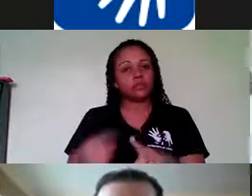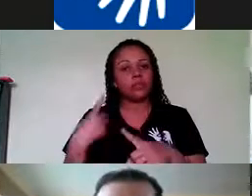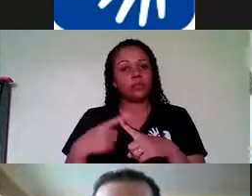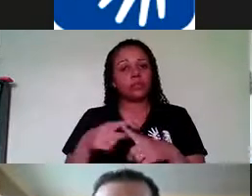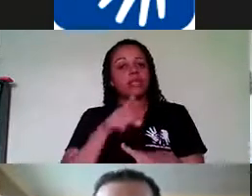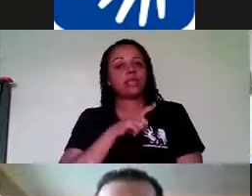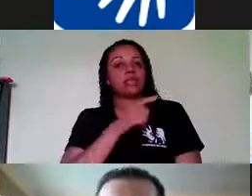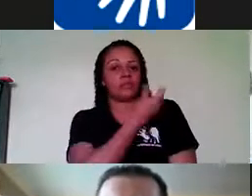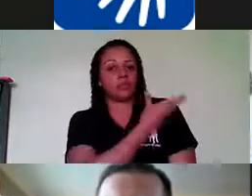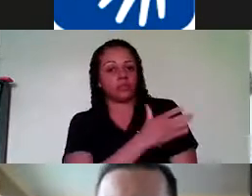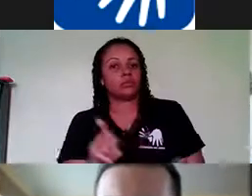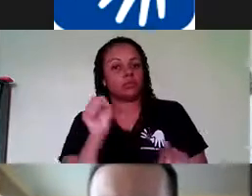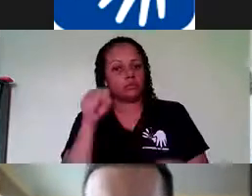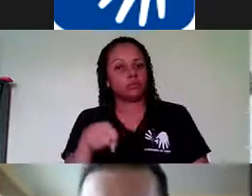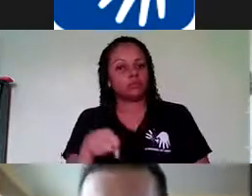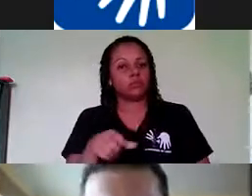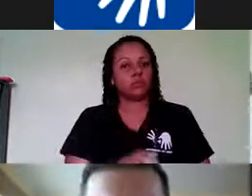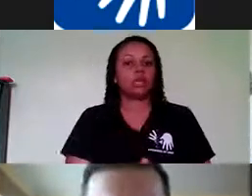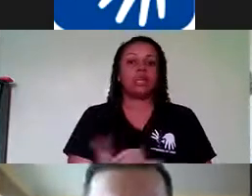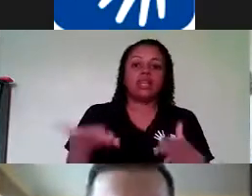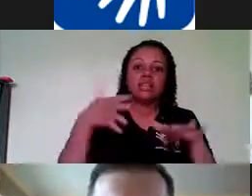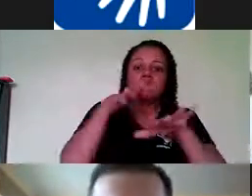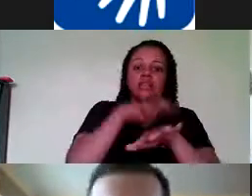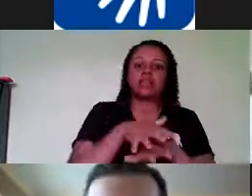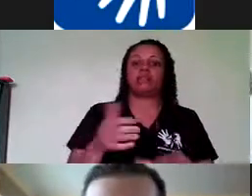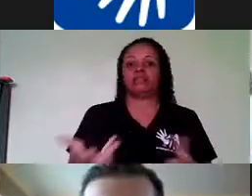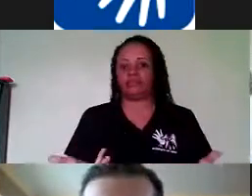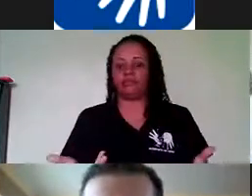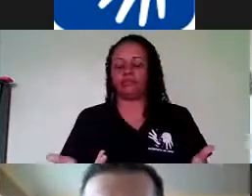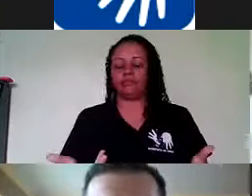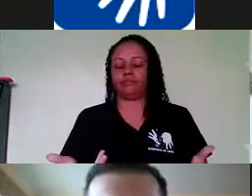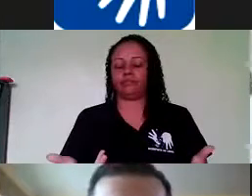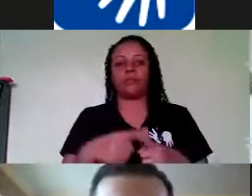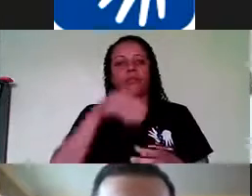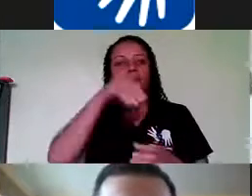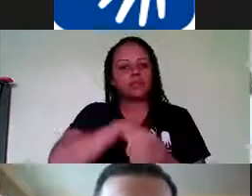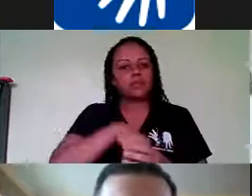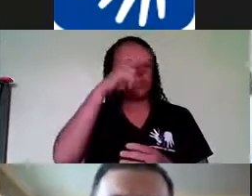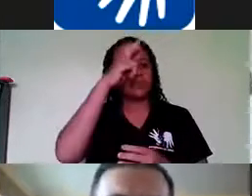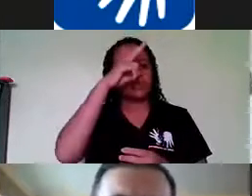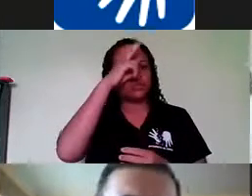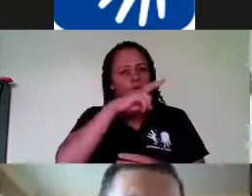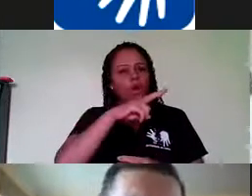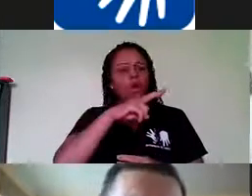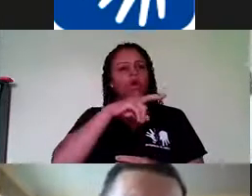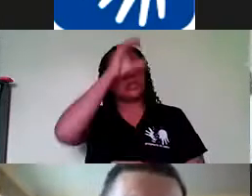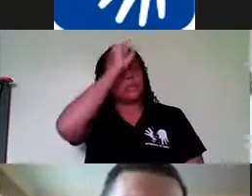sobre essas pessoas. Até dentro da história que a gente aprende, né, em